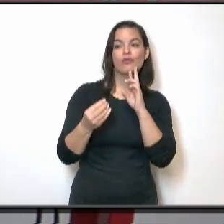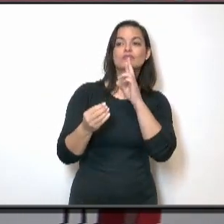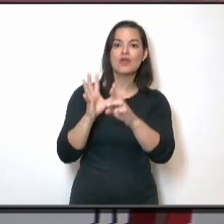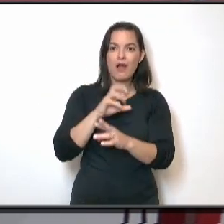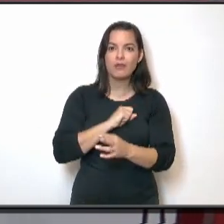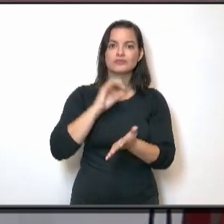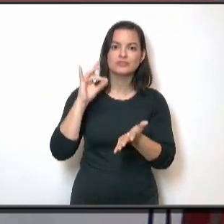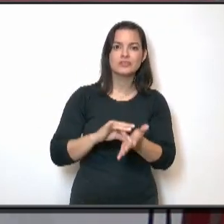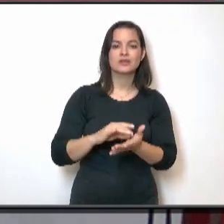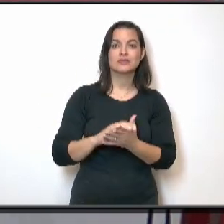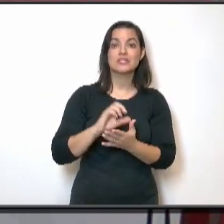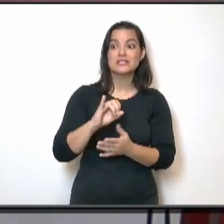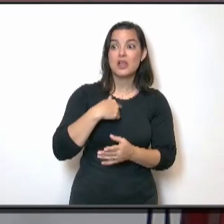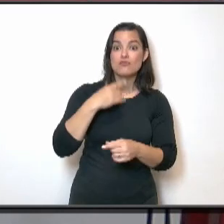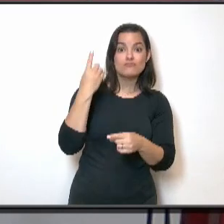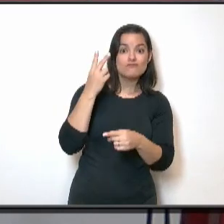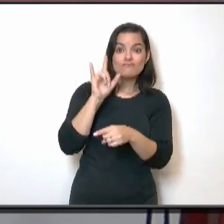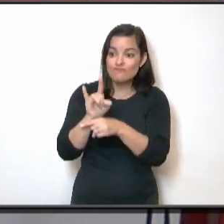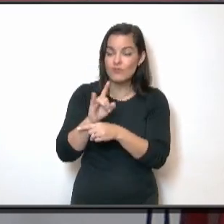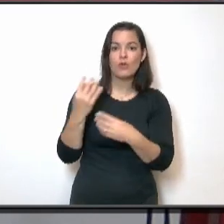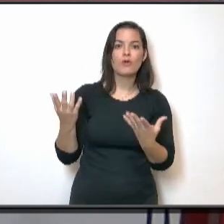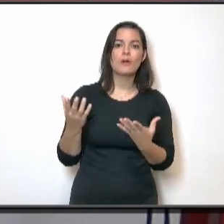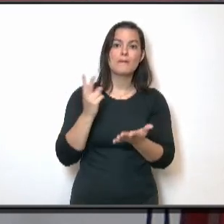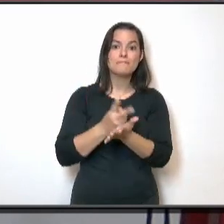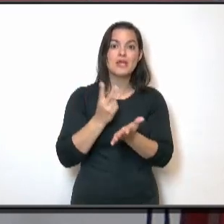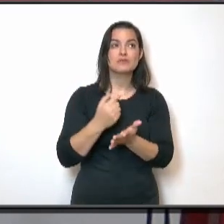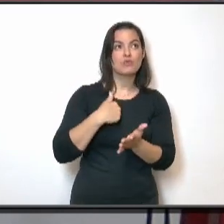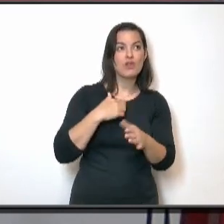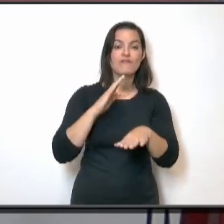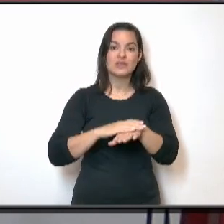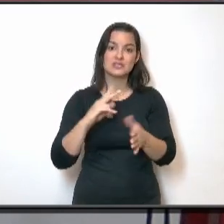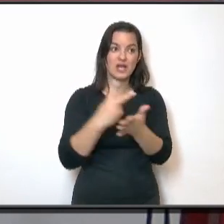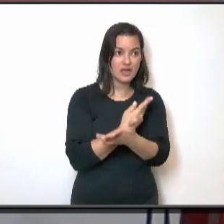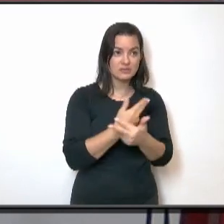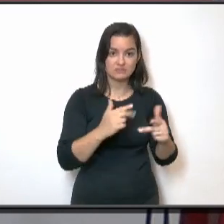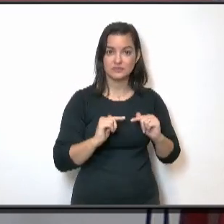Seria fácil dizer assim: eu amo. Apesar do que eu fiz, eu amo.